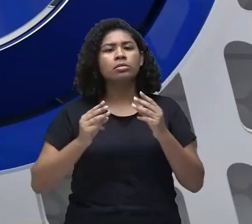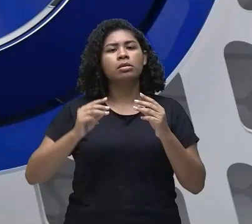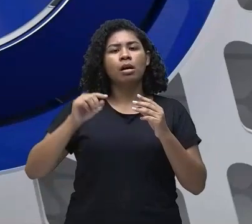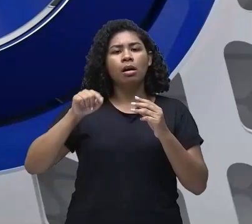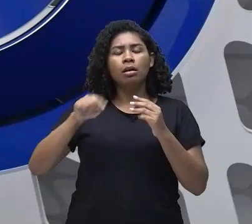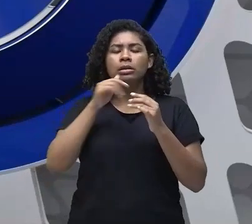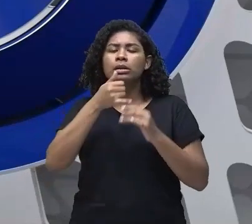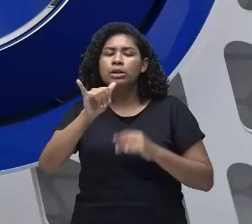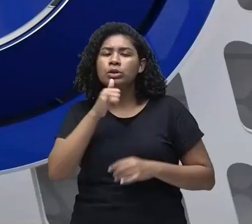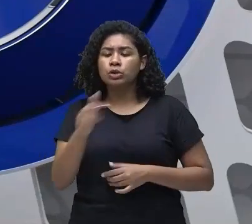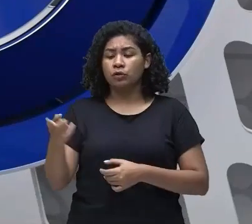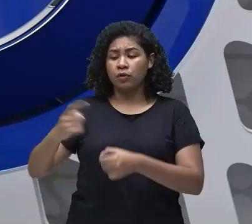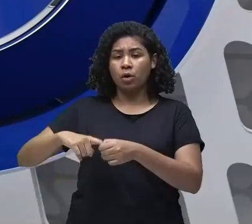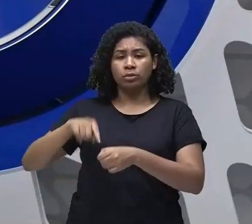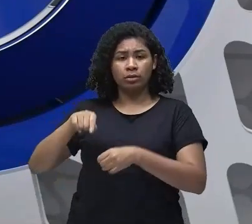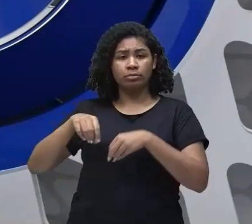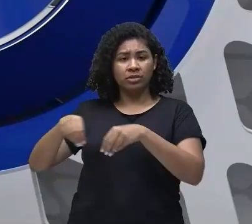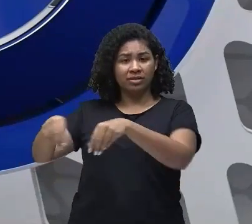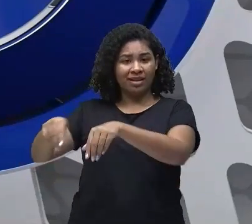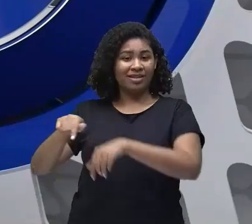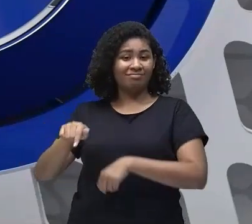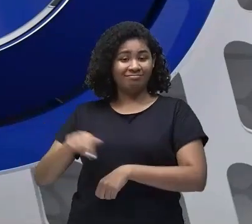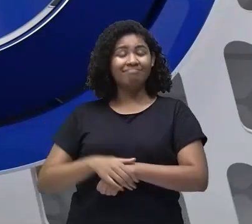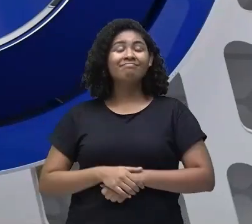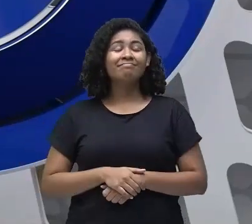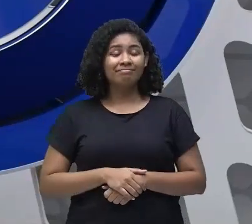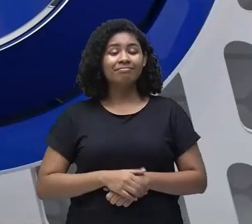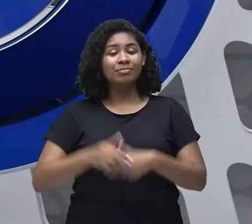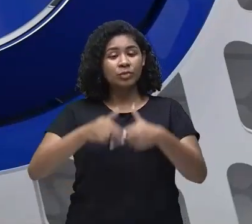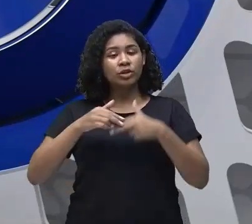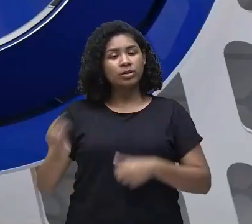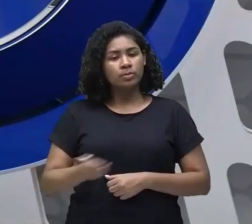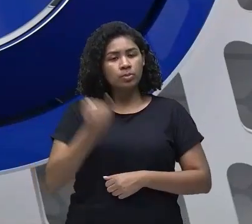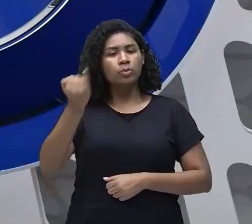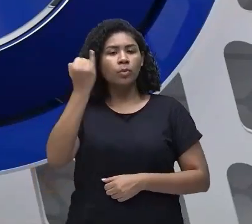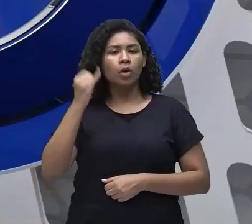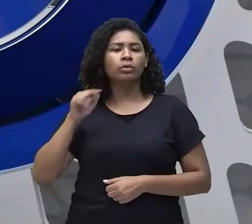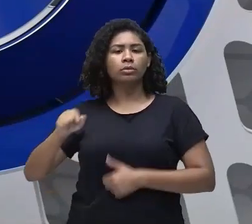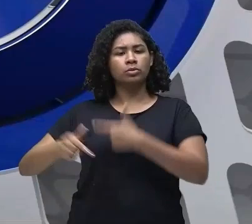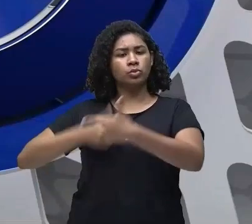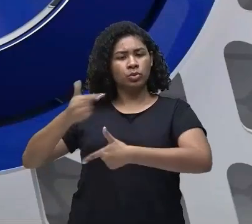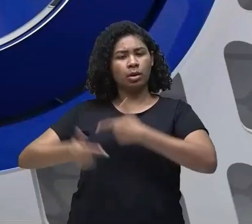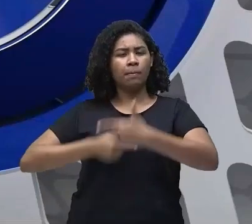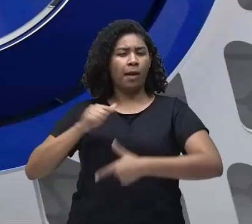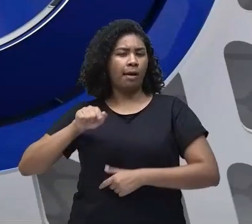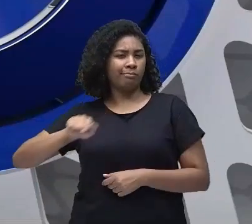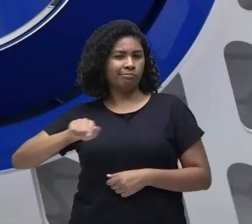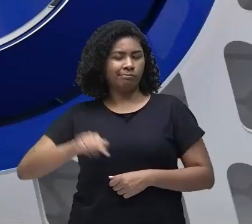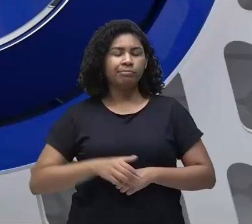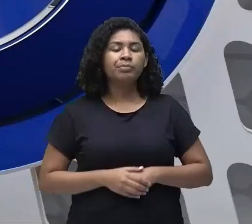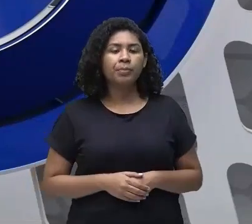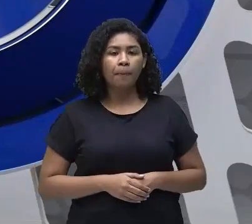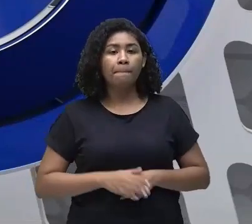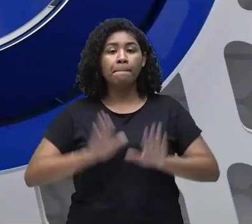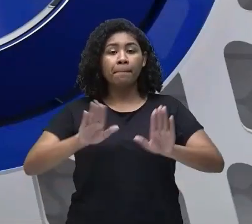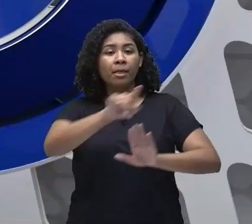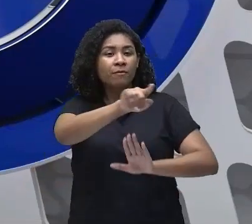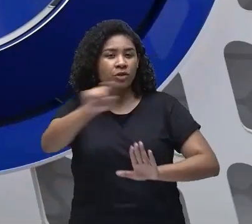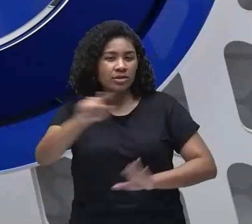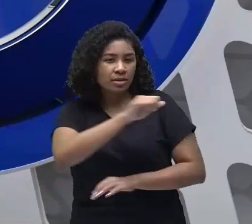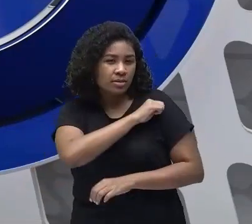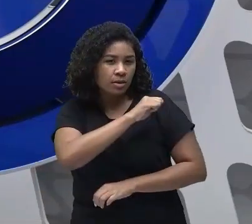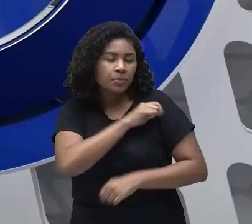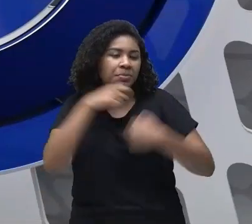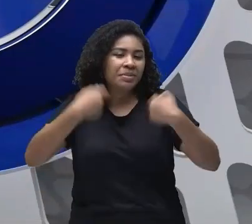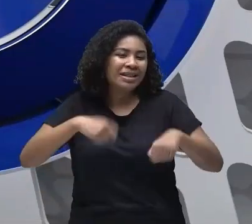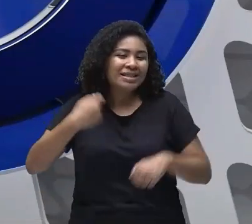solo novamente. Então, é importante essa ação dos decompositores. Então, o que você precisa saber?